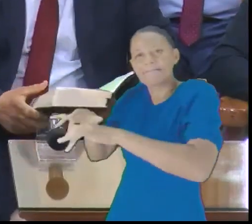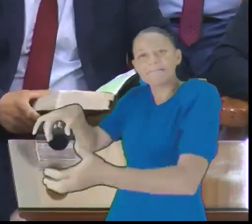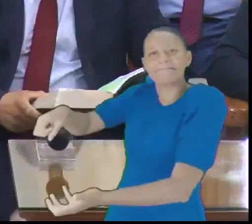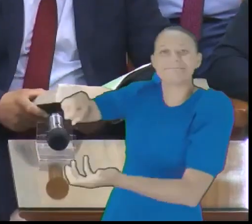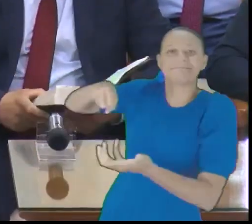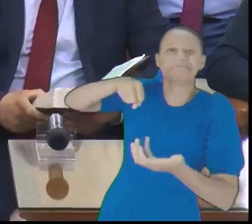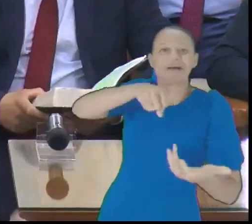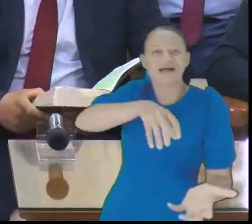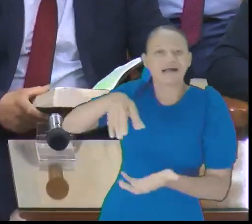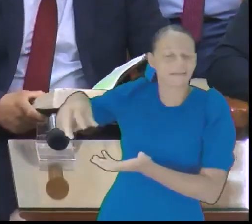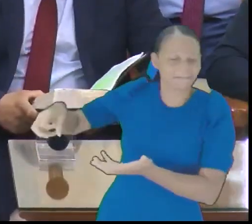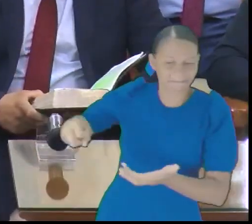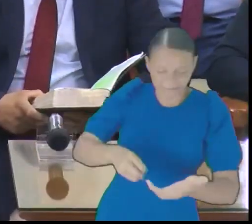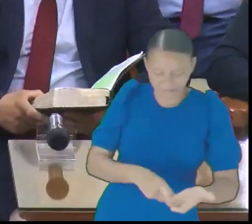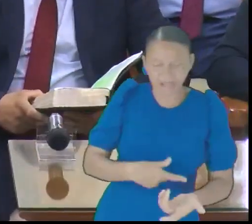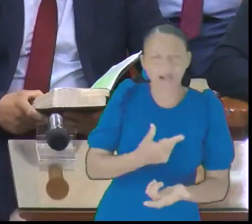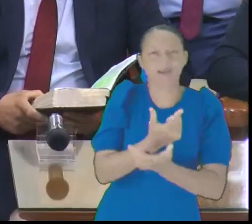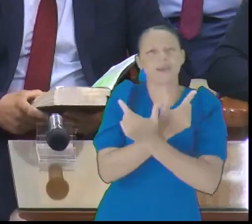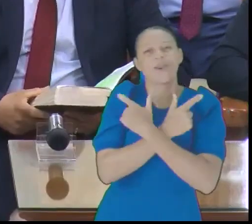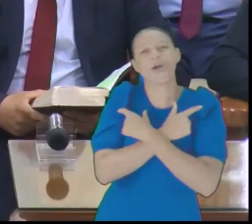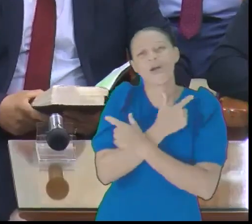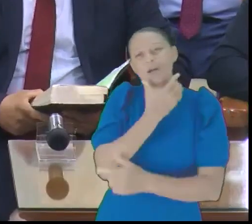e traz o seu sobrinho Ló.